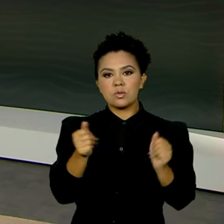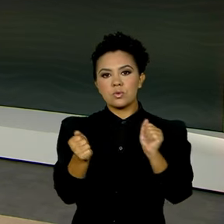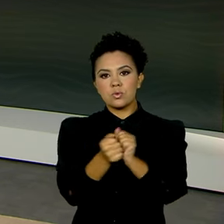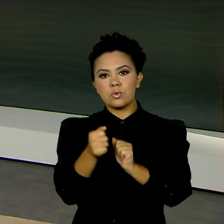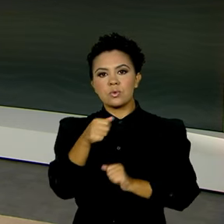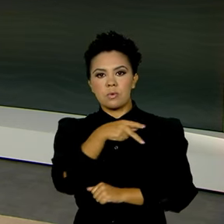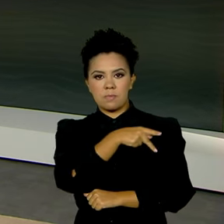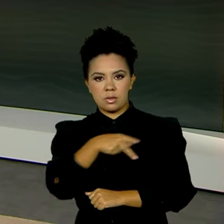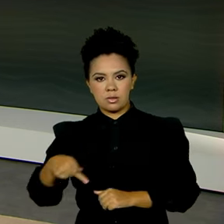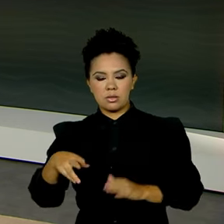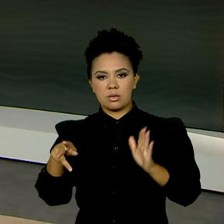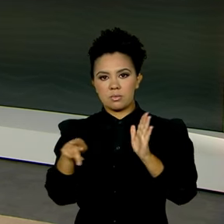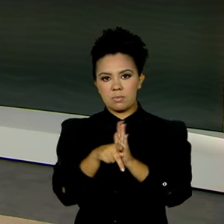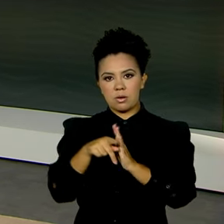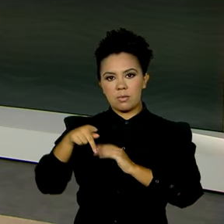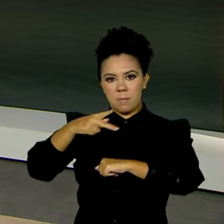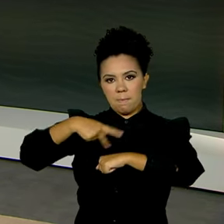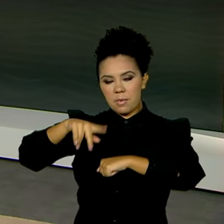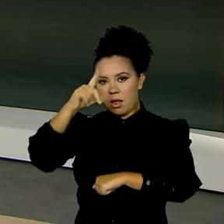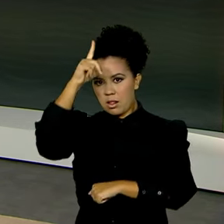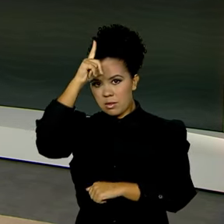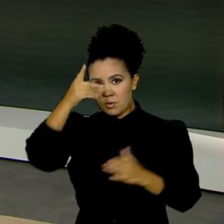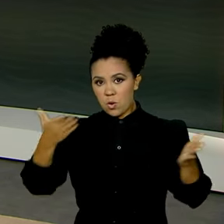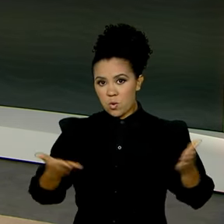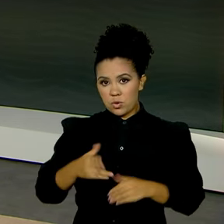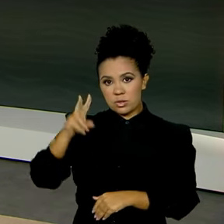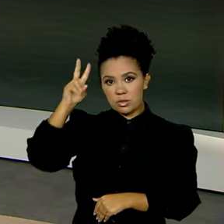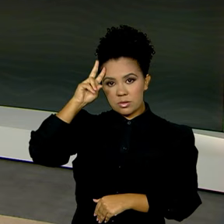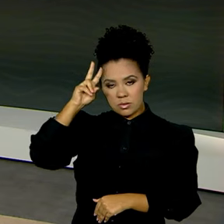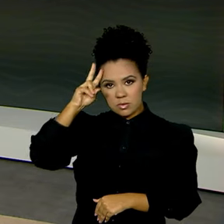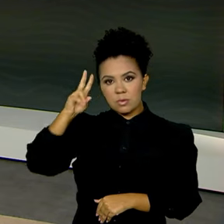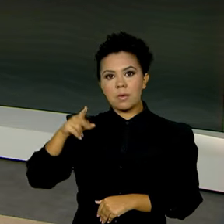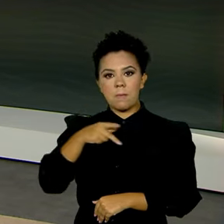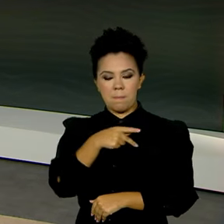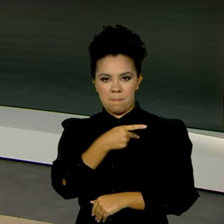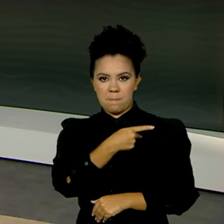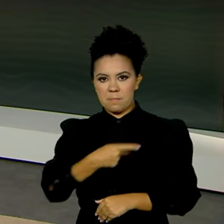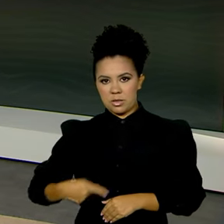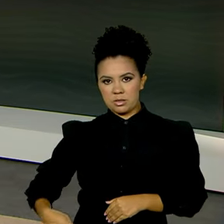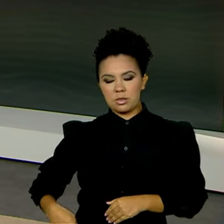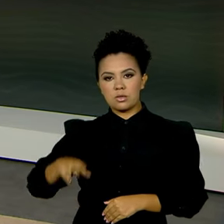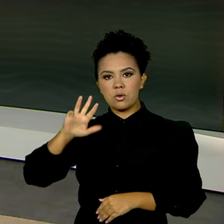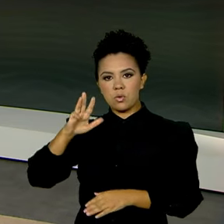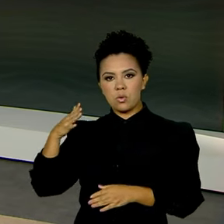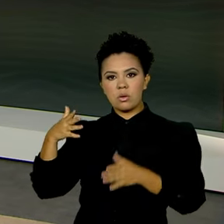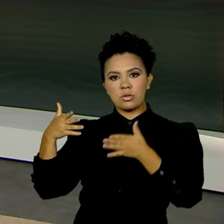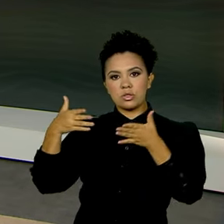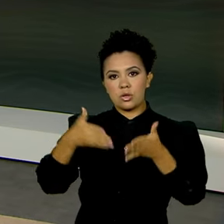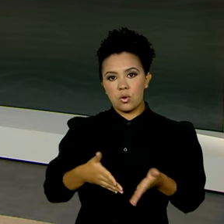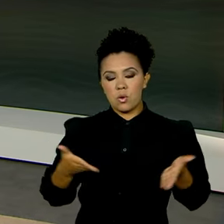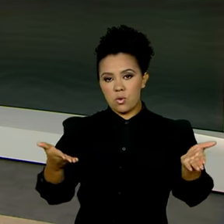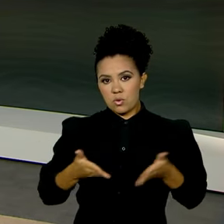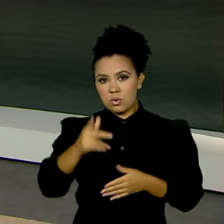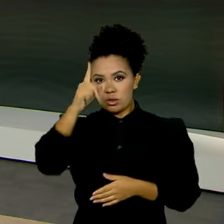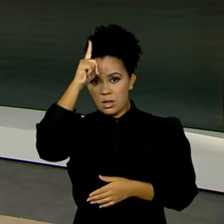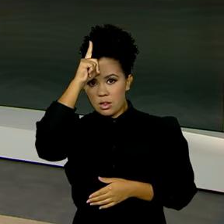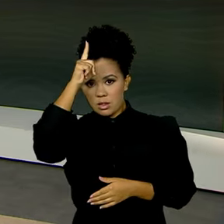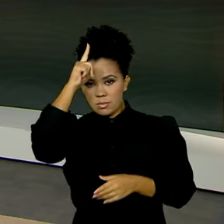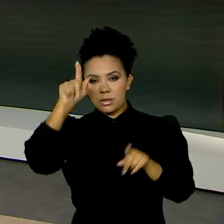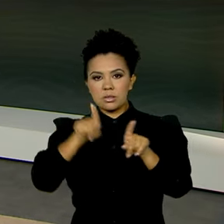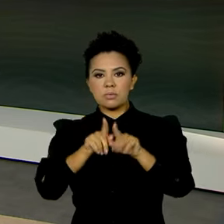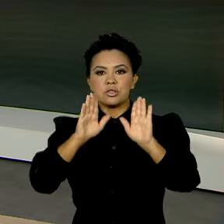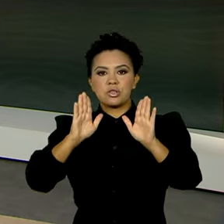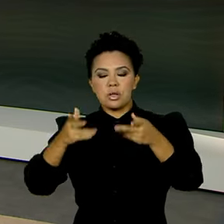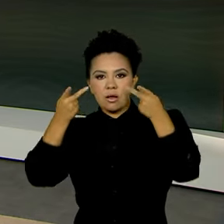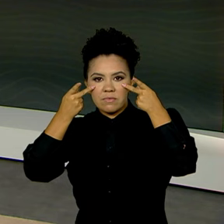Frank-Walter Steinmeier nesta segunda-feira. O presidente Lula chegou à Alemanha neste domingo, após visitar a Arábia Saudita, o Catar e